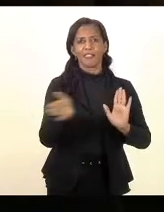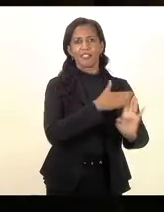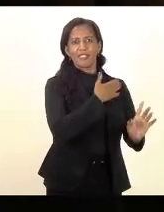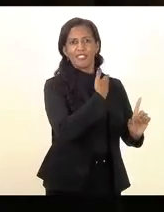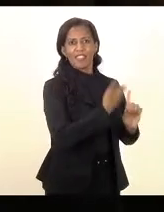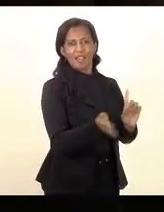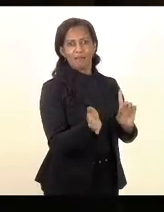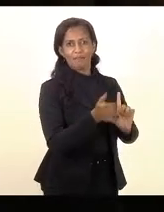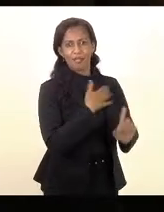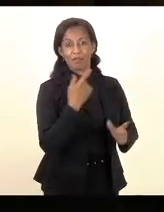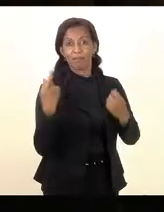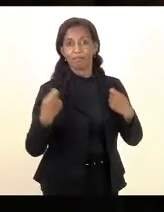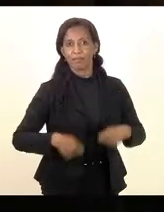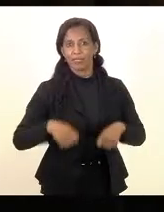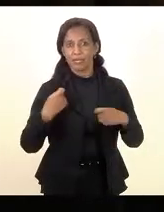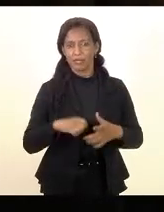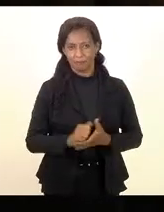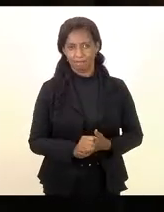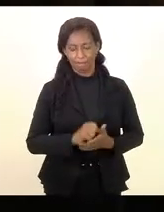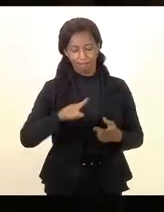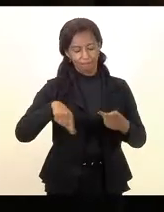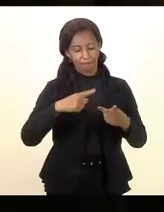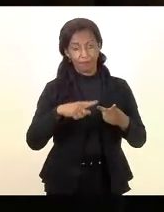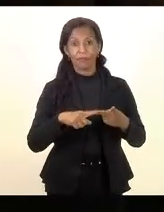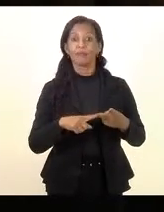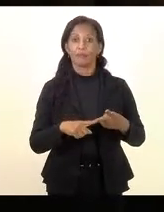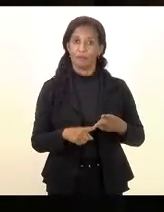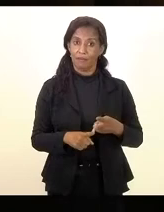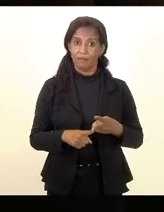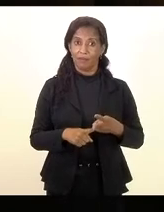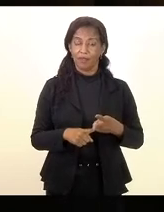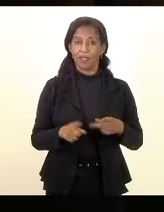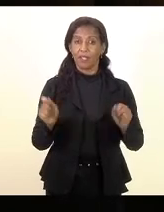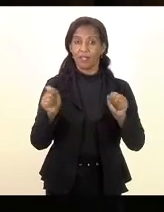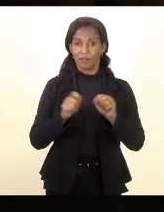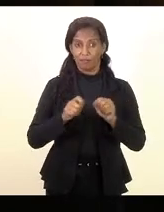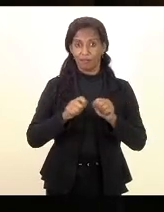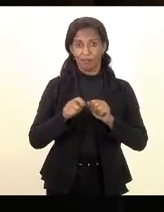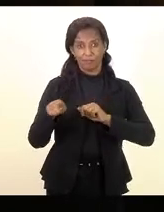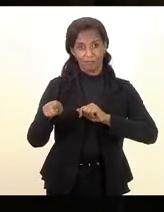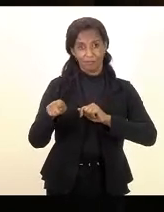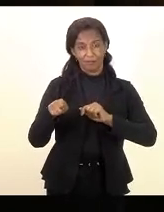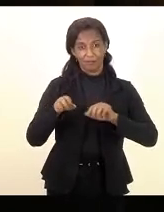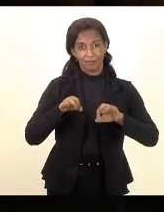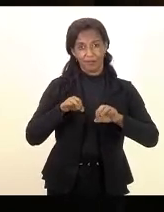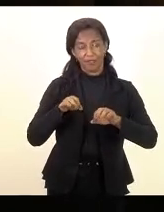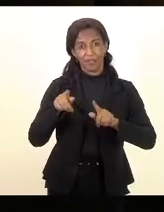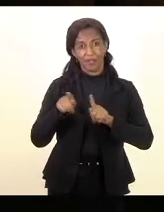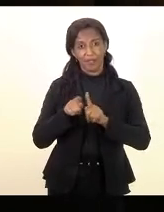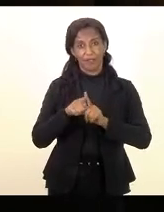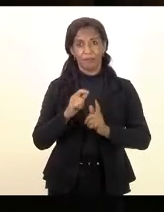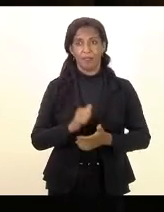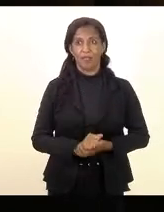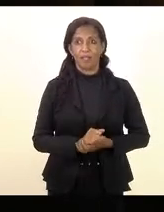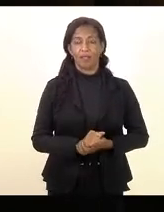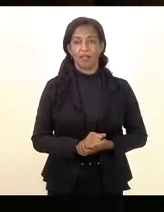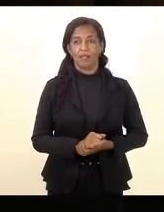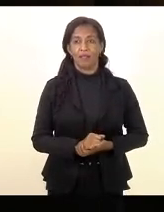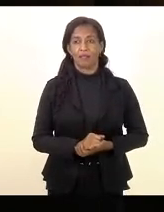educação das crianças brasileiras bom em seguida ele fez menção ao fenômeno